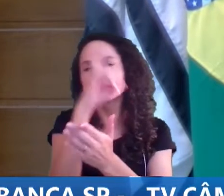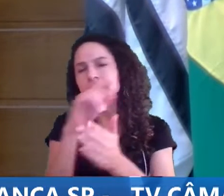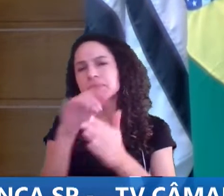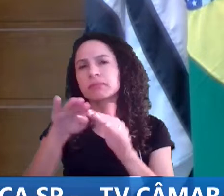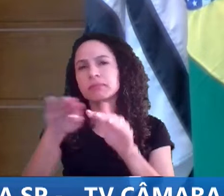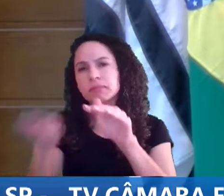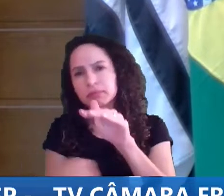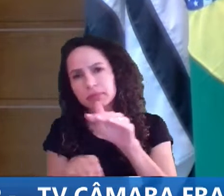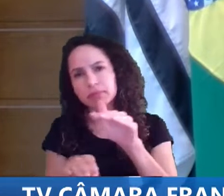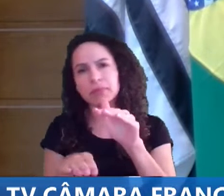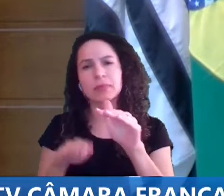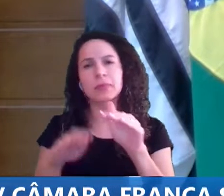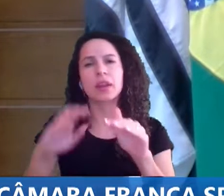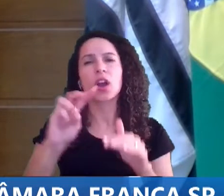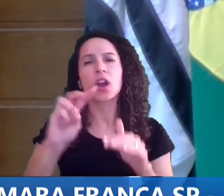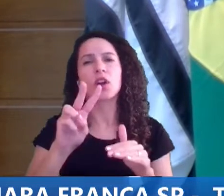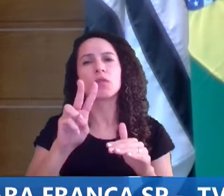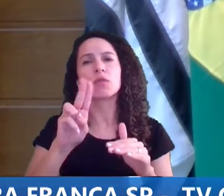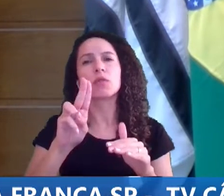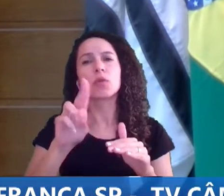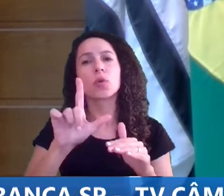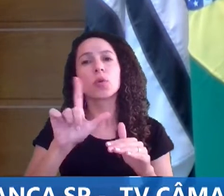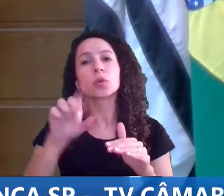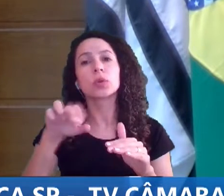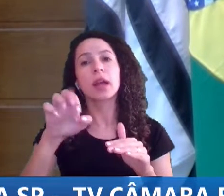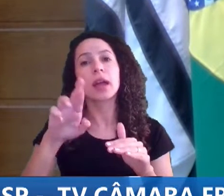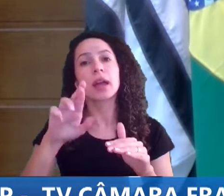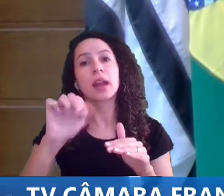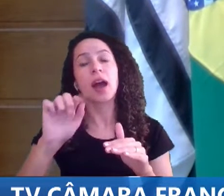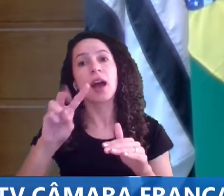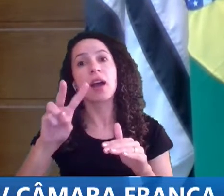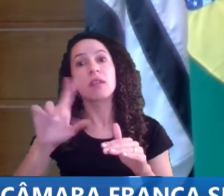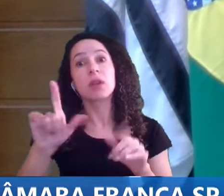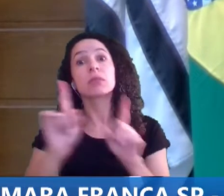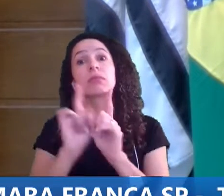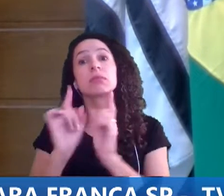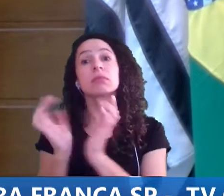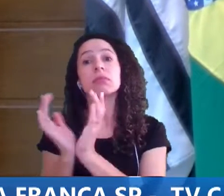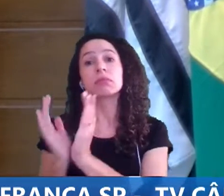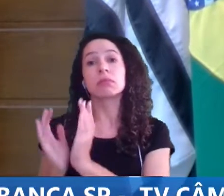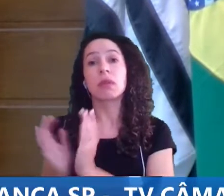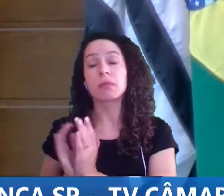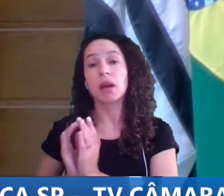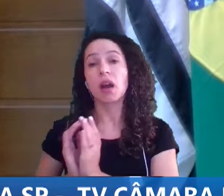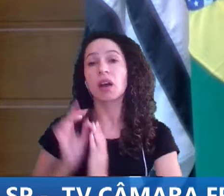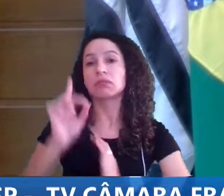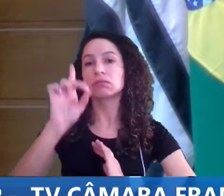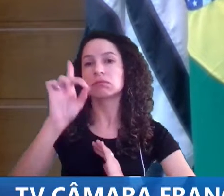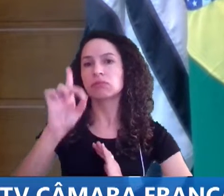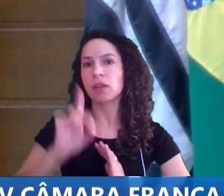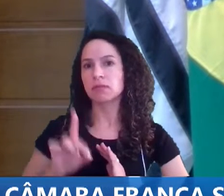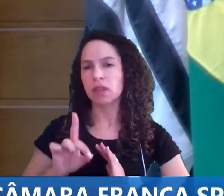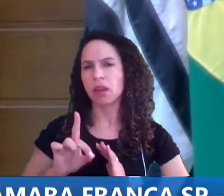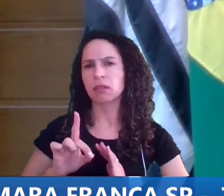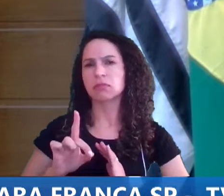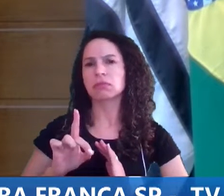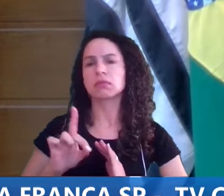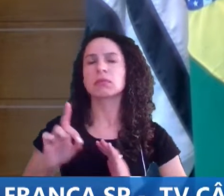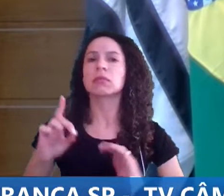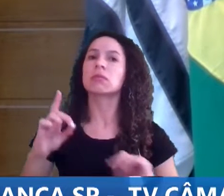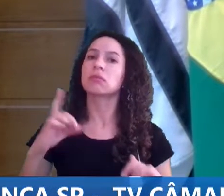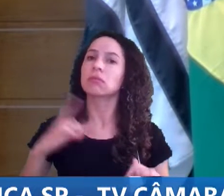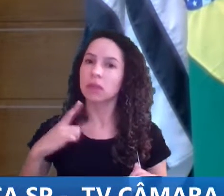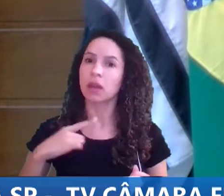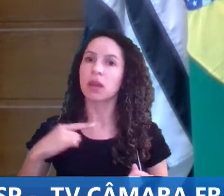gente dizer, são os deficientes. Estava aqui a APAI fazendo um histórico e demonstrando a importância